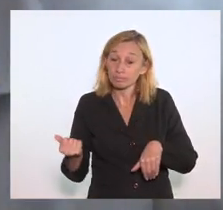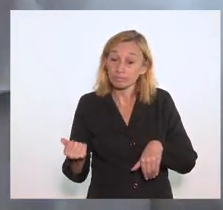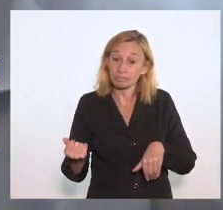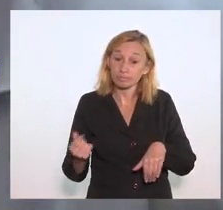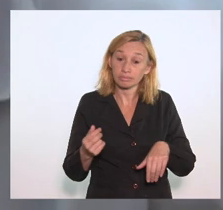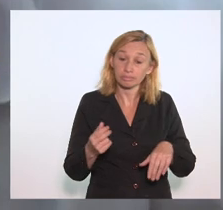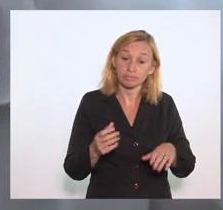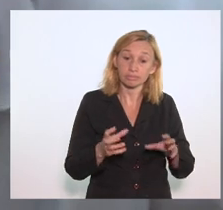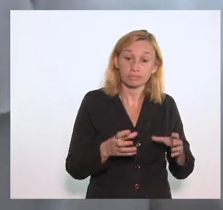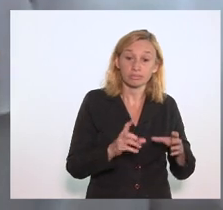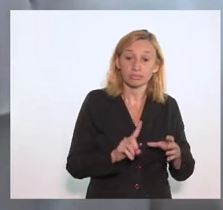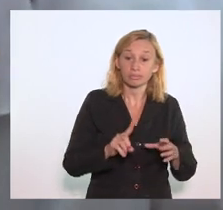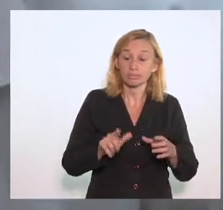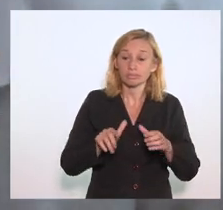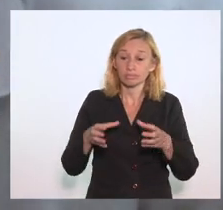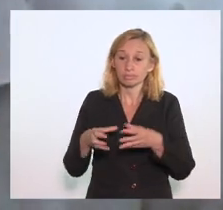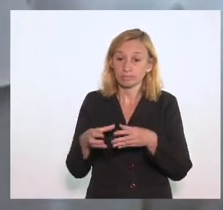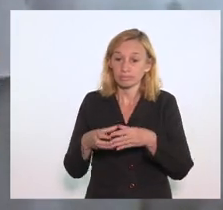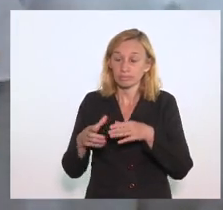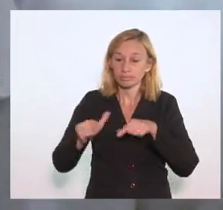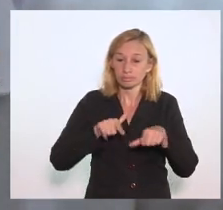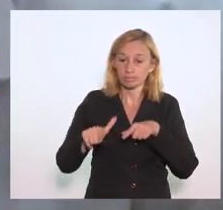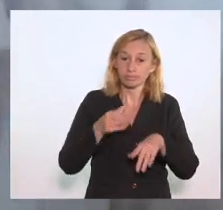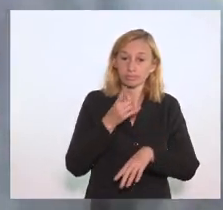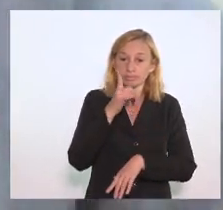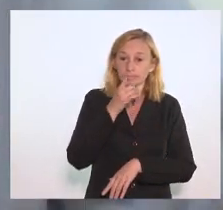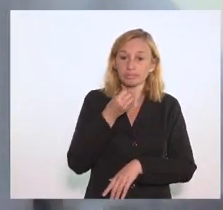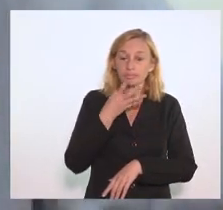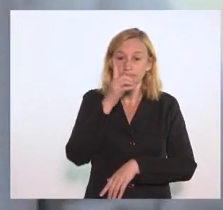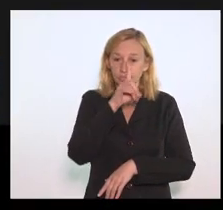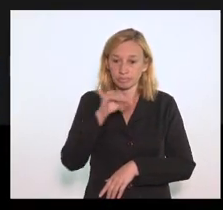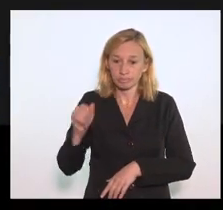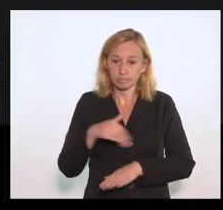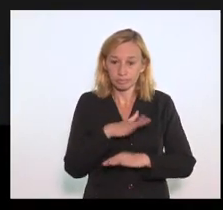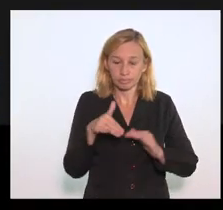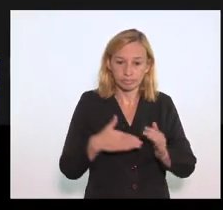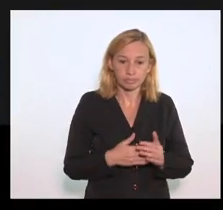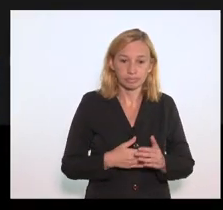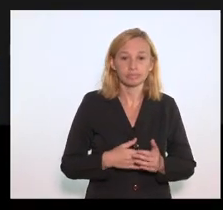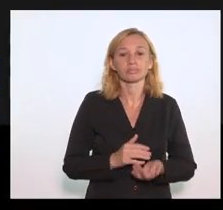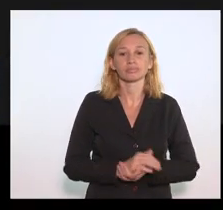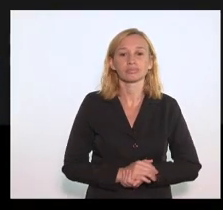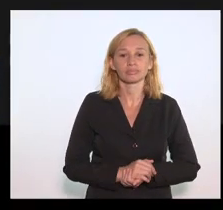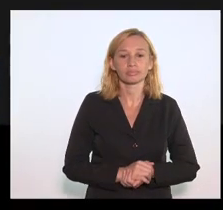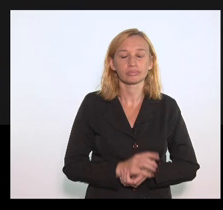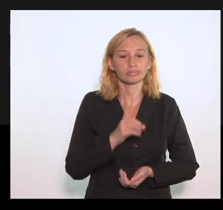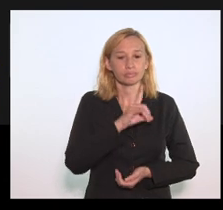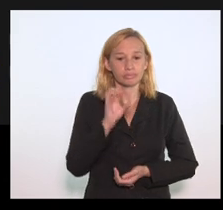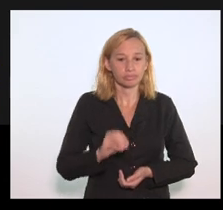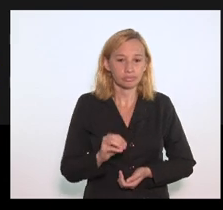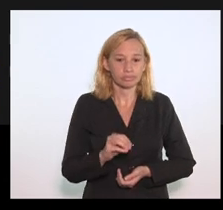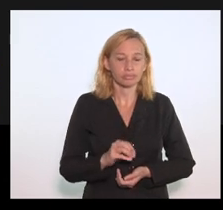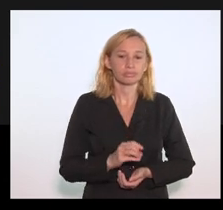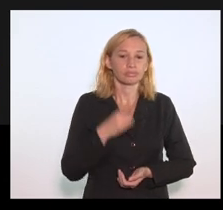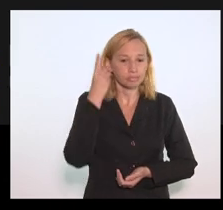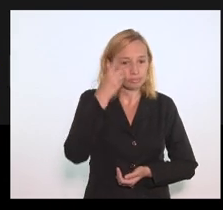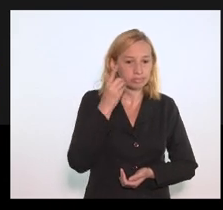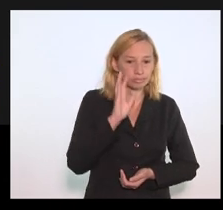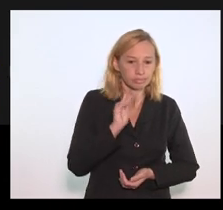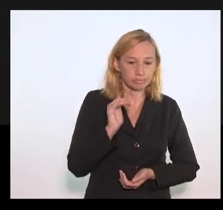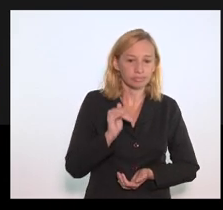para implantar a condição do trabalho. Bom dia a todos, muito obrigado. Obrigado, deputado Anísio Lins. Passo a palavra agora para o deputado